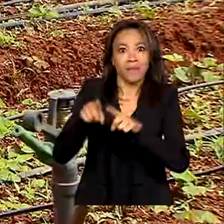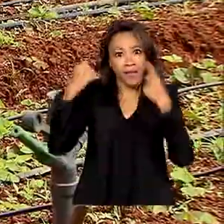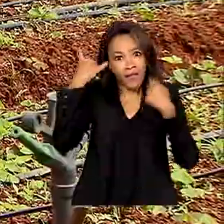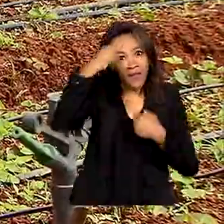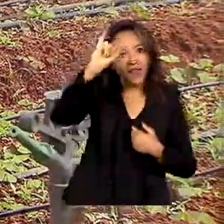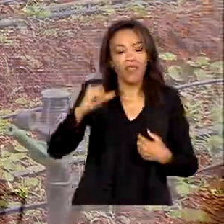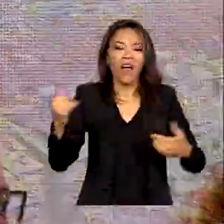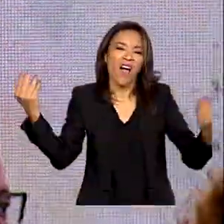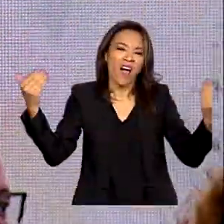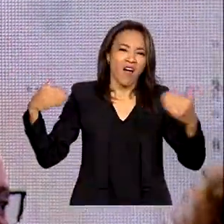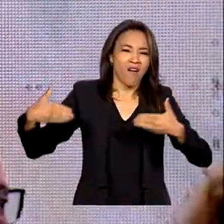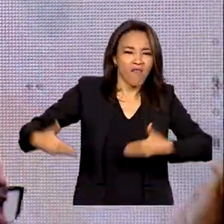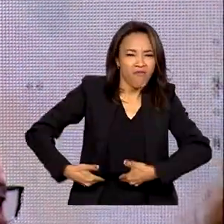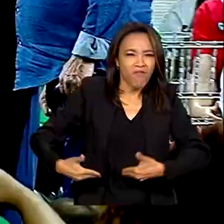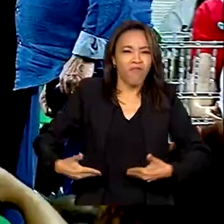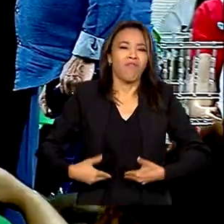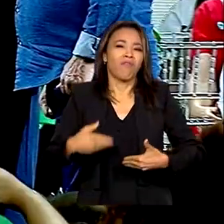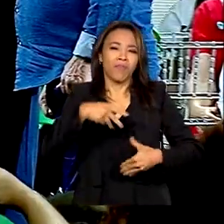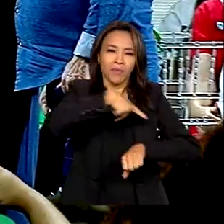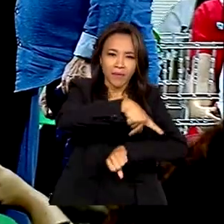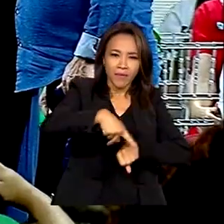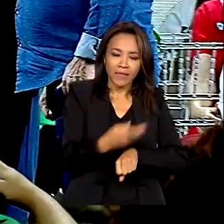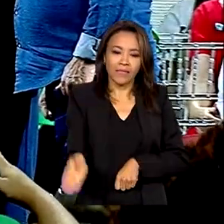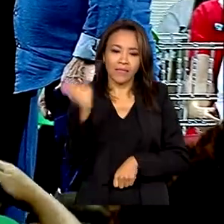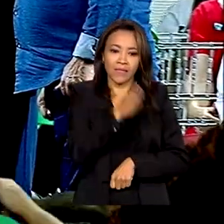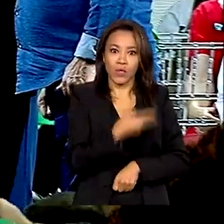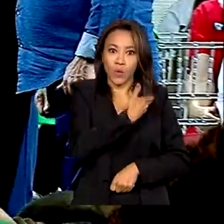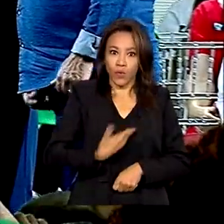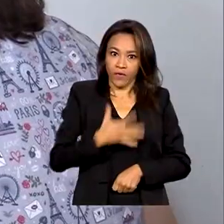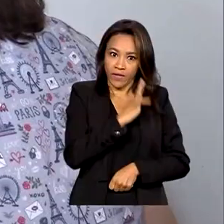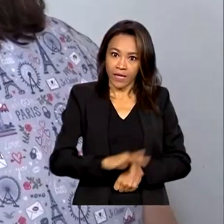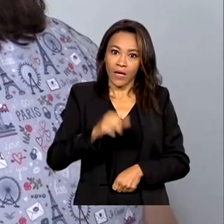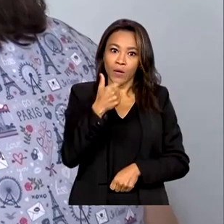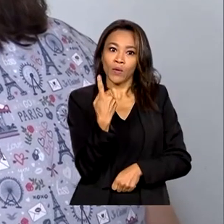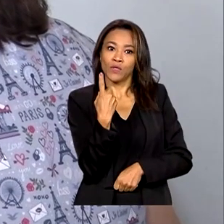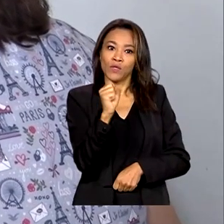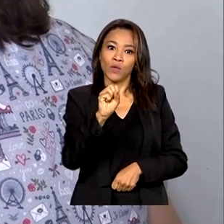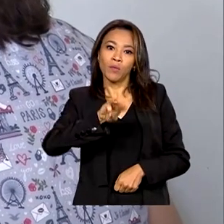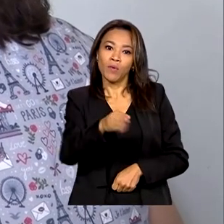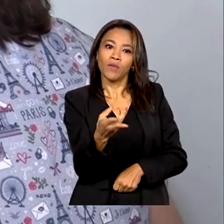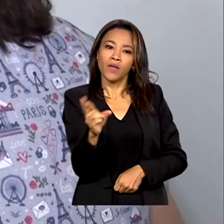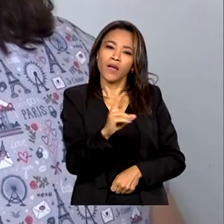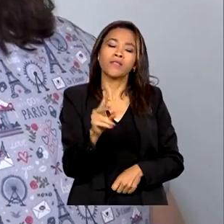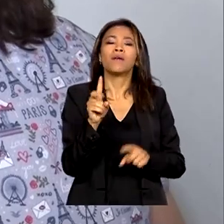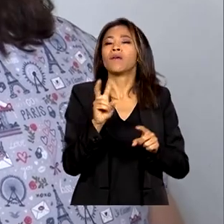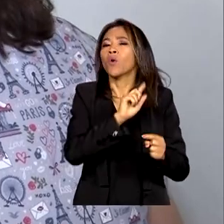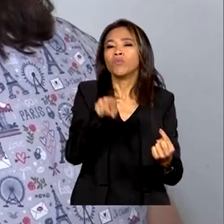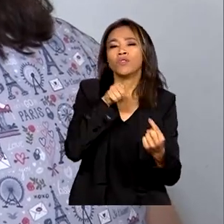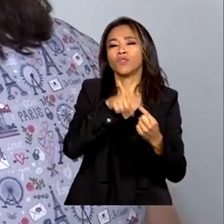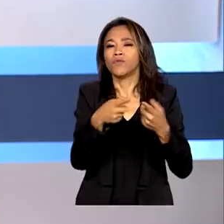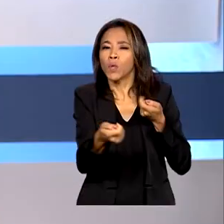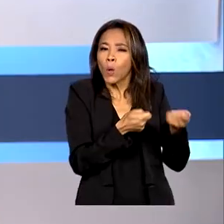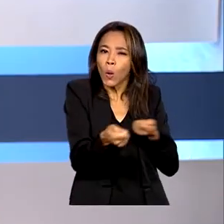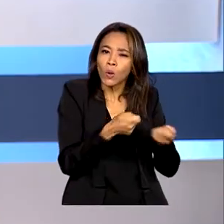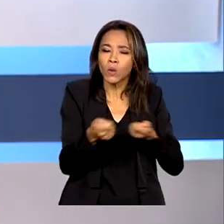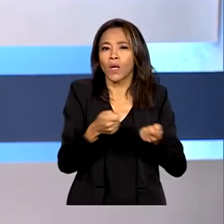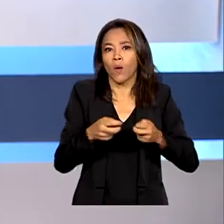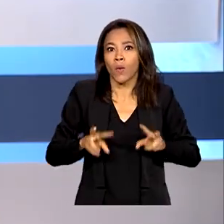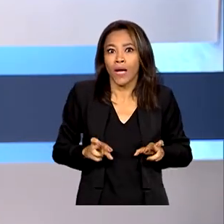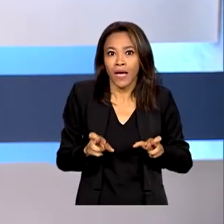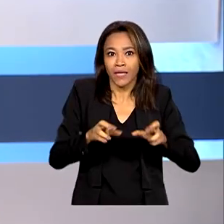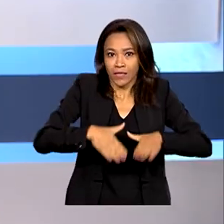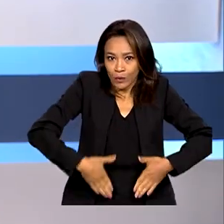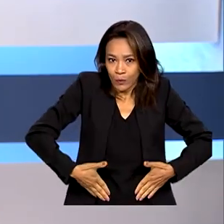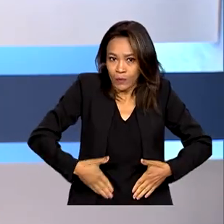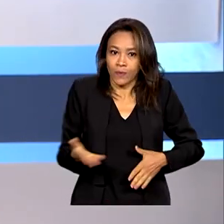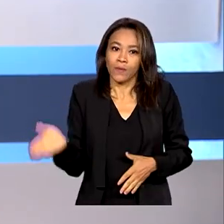país. O governo federal vai investir 18 milhões de reais para controlar e evitar o câncer de colo de útero. E hoje, no